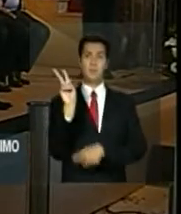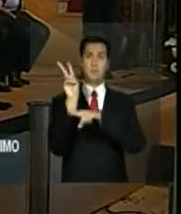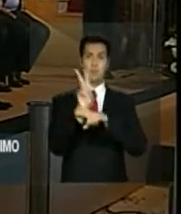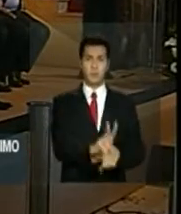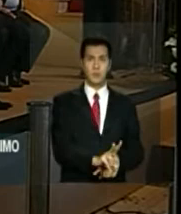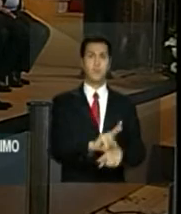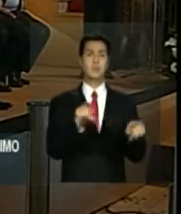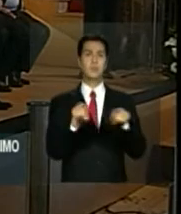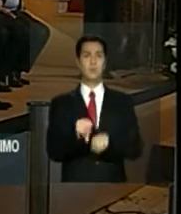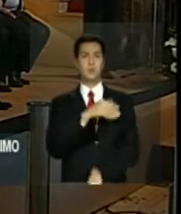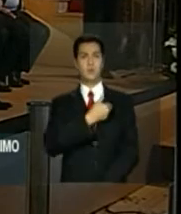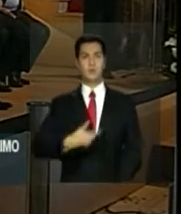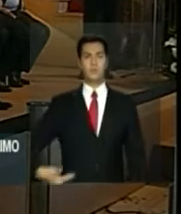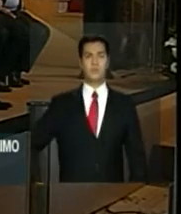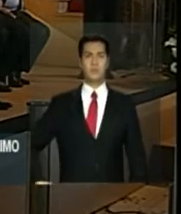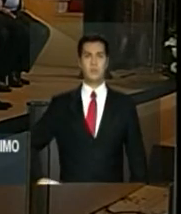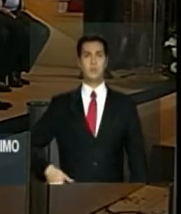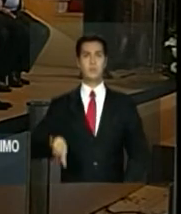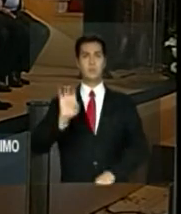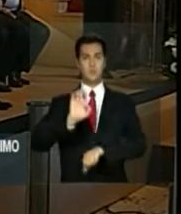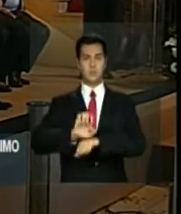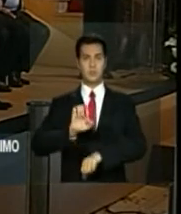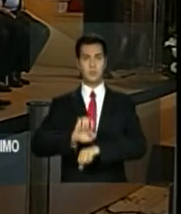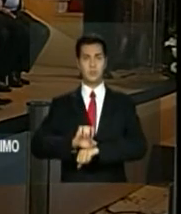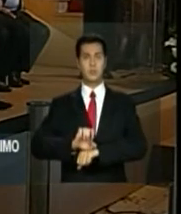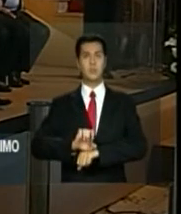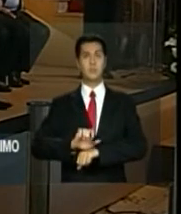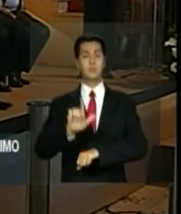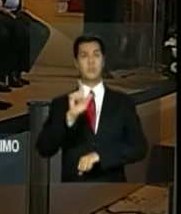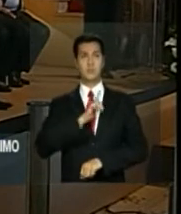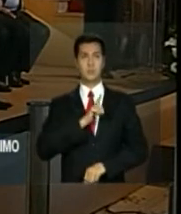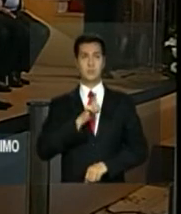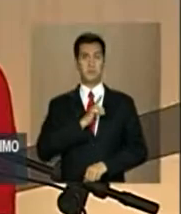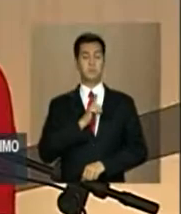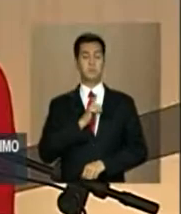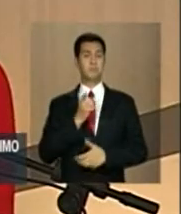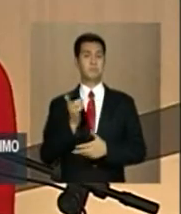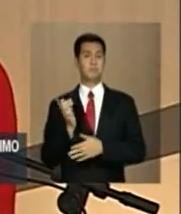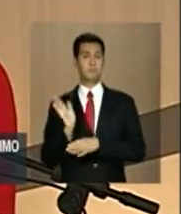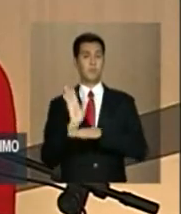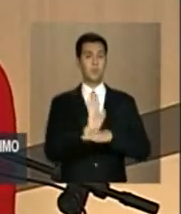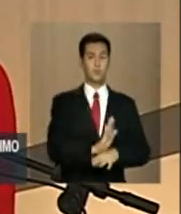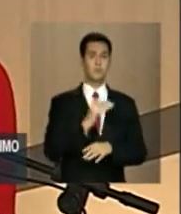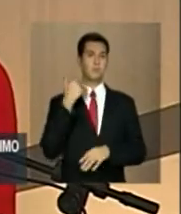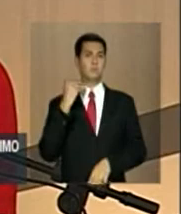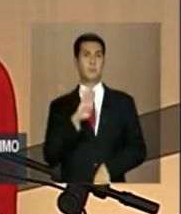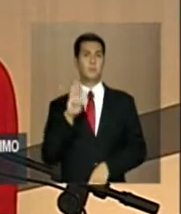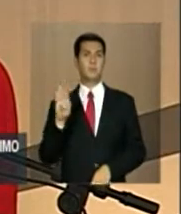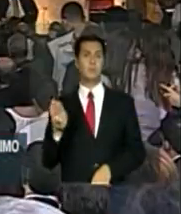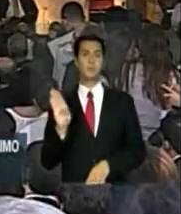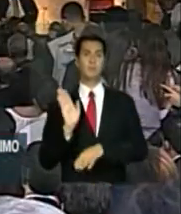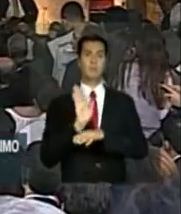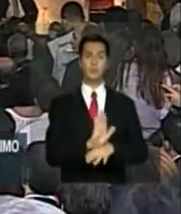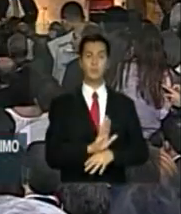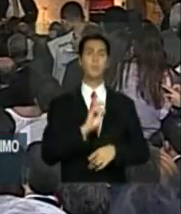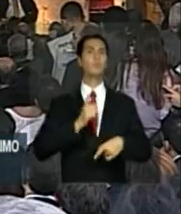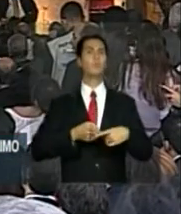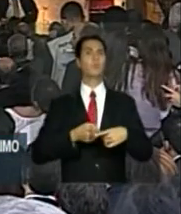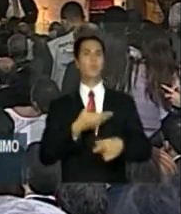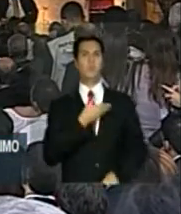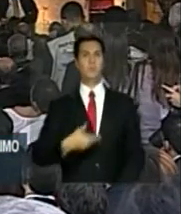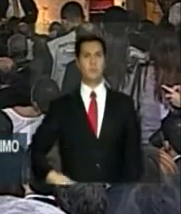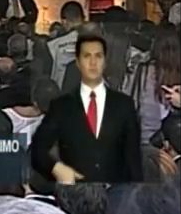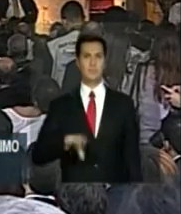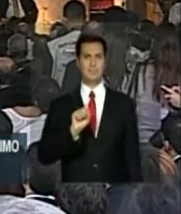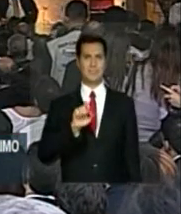o governo do Estado tomando o financiamento. Por quê? O governador começou a sua fala